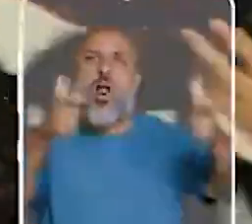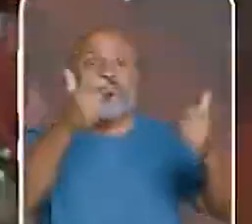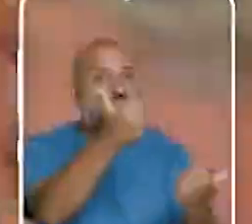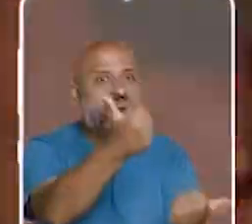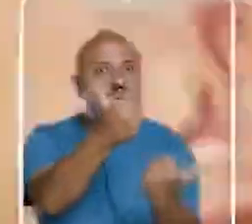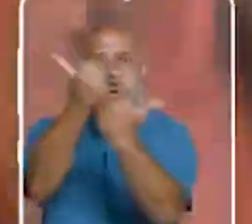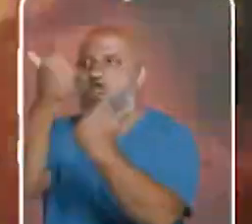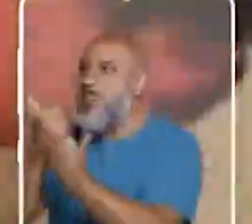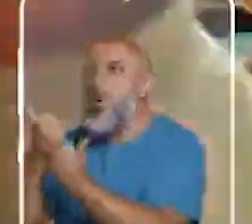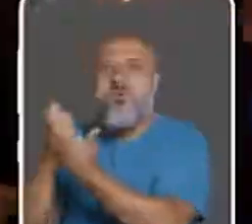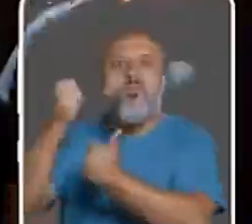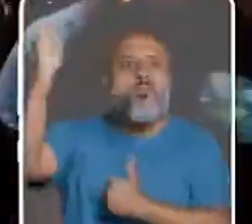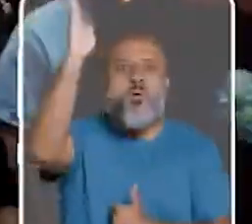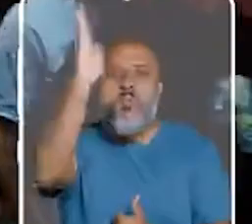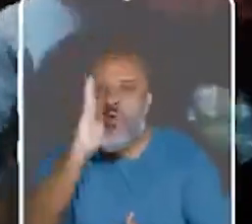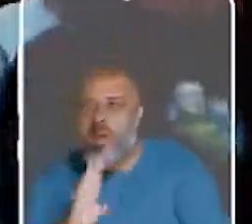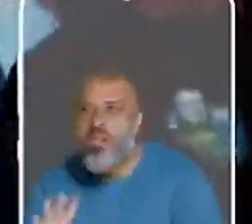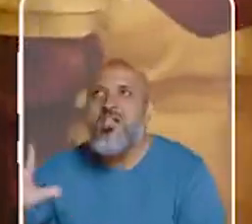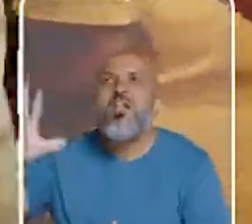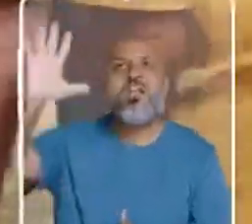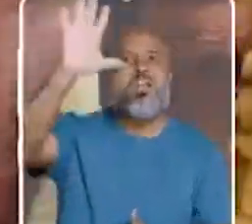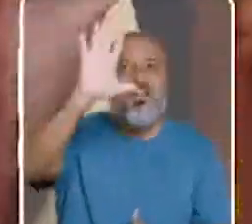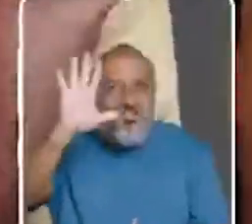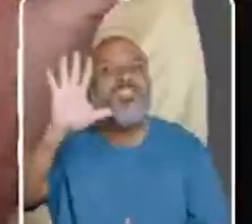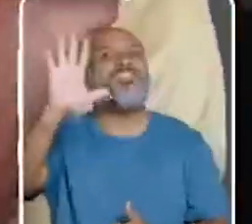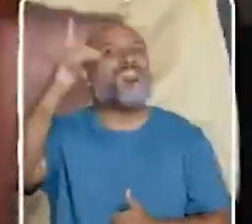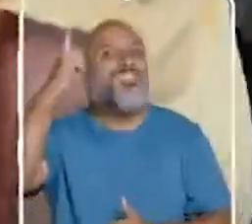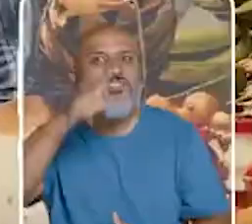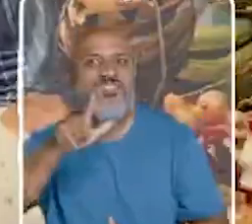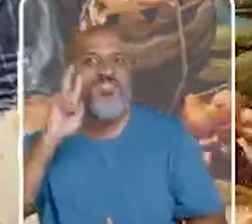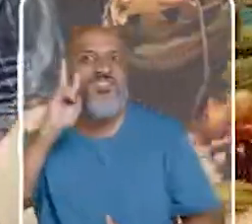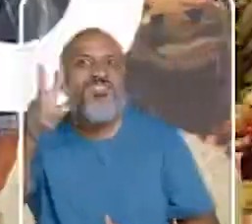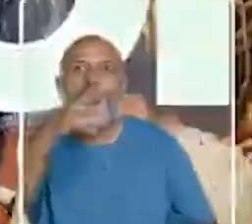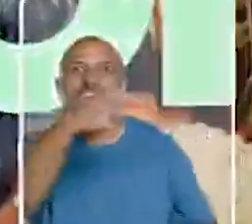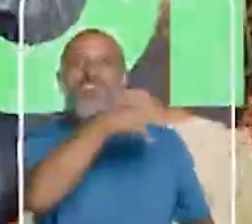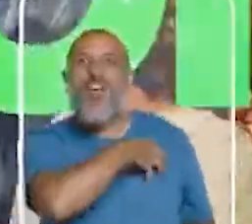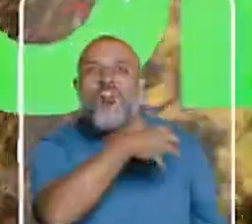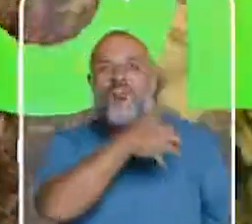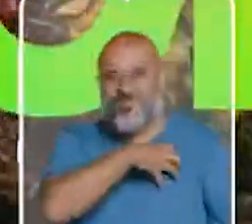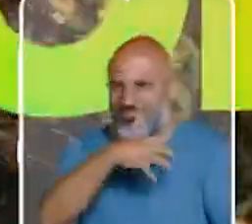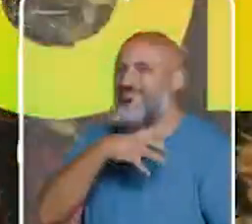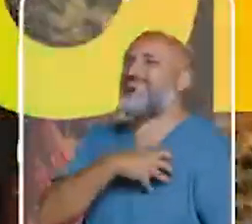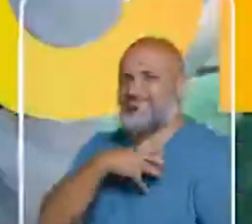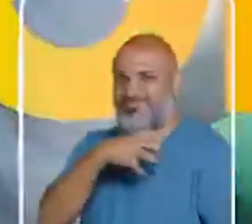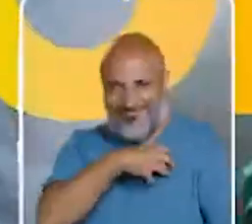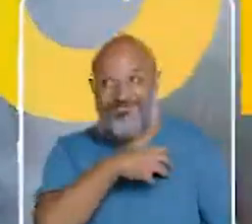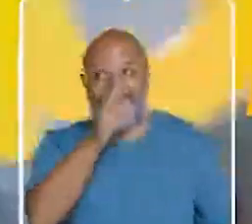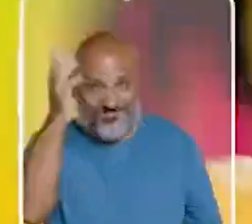vez mais apoio em todo o Brasil. O que se viu em Salvador,